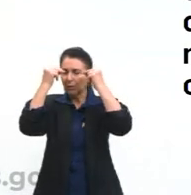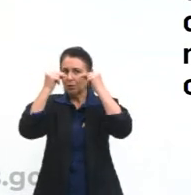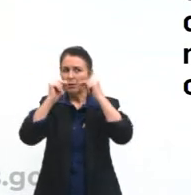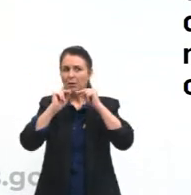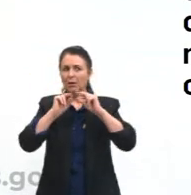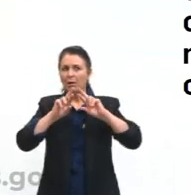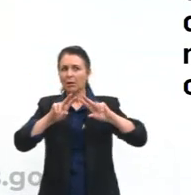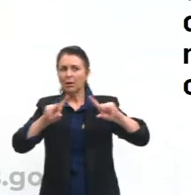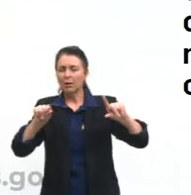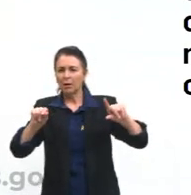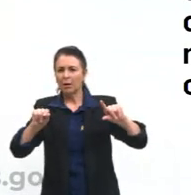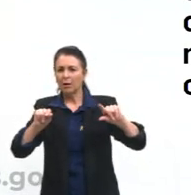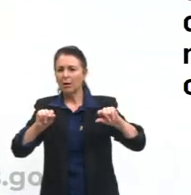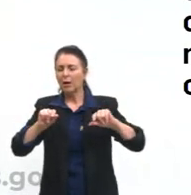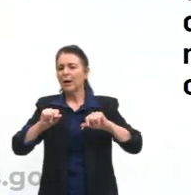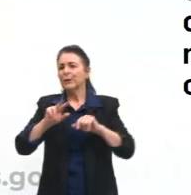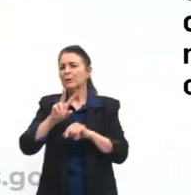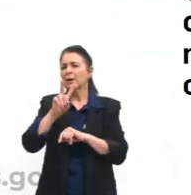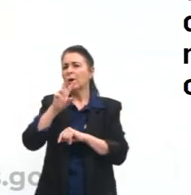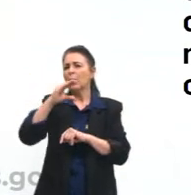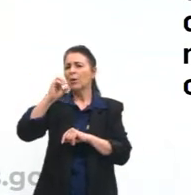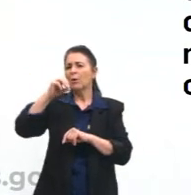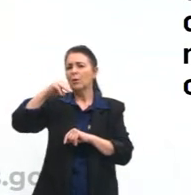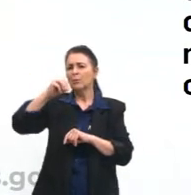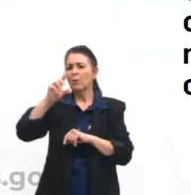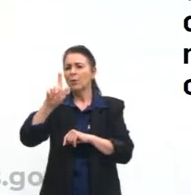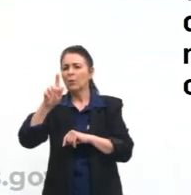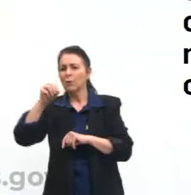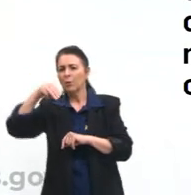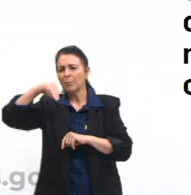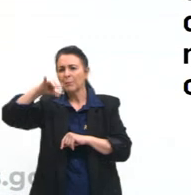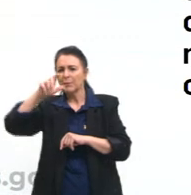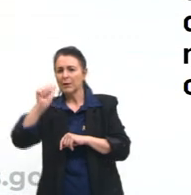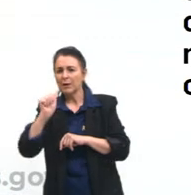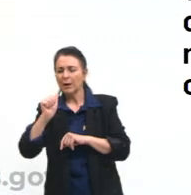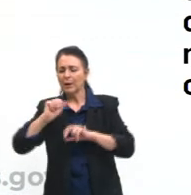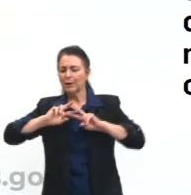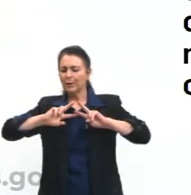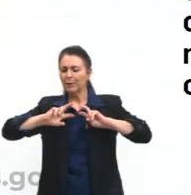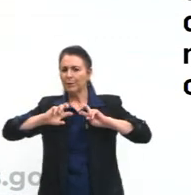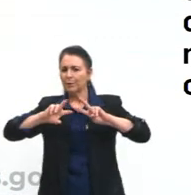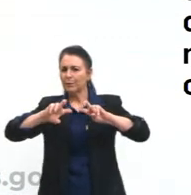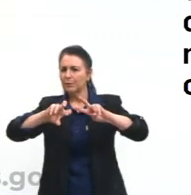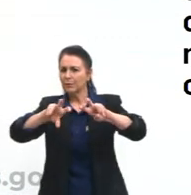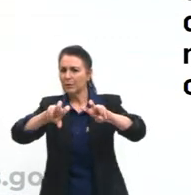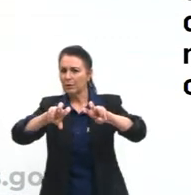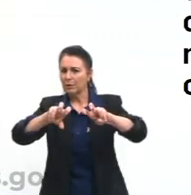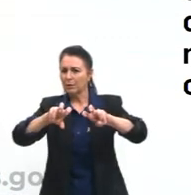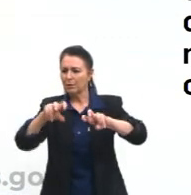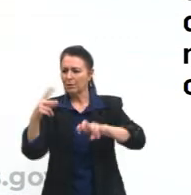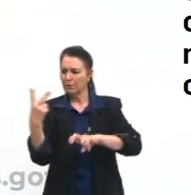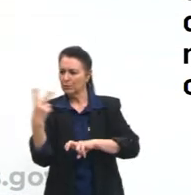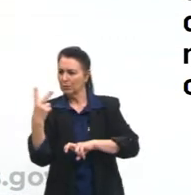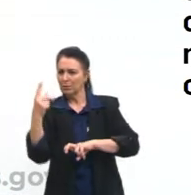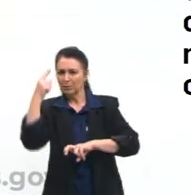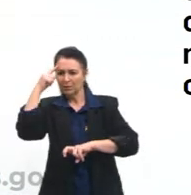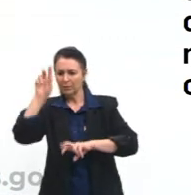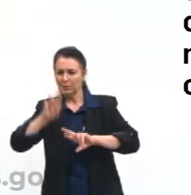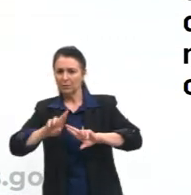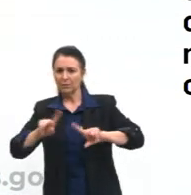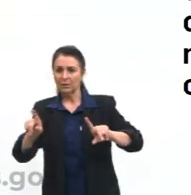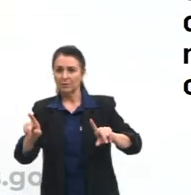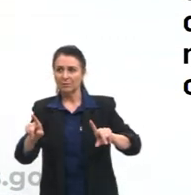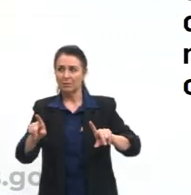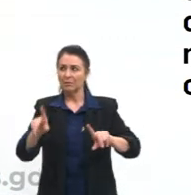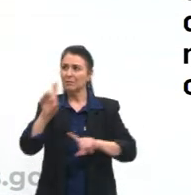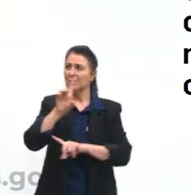cosmogonia e cosmologia se eles querem que sair daquele pensamento dos dos Deuses né e